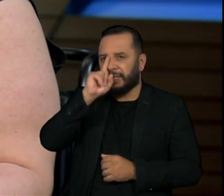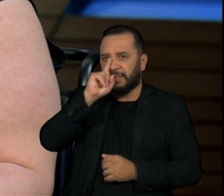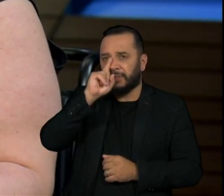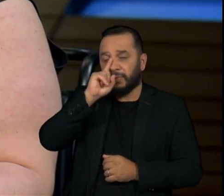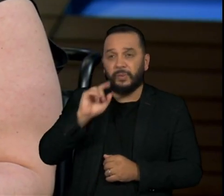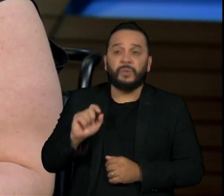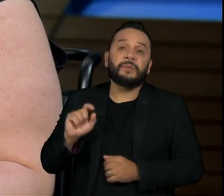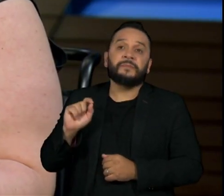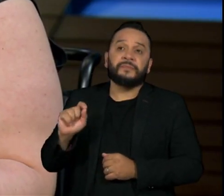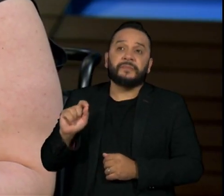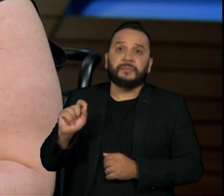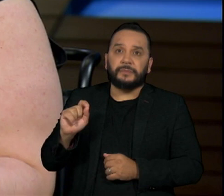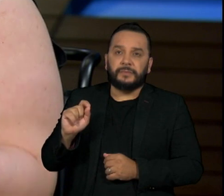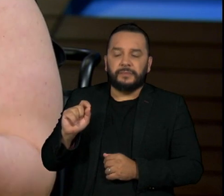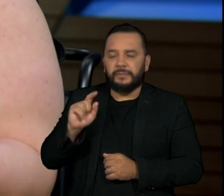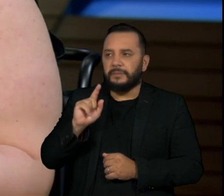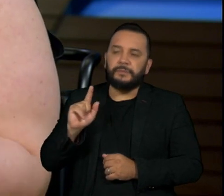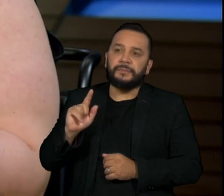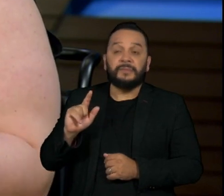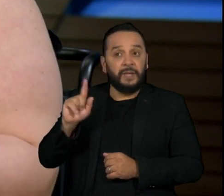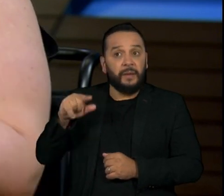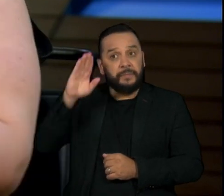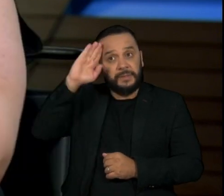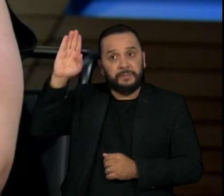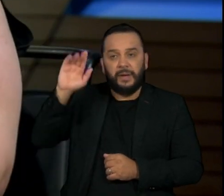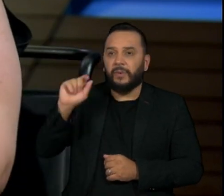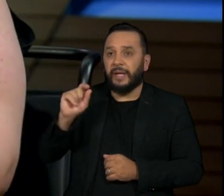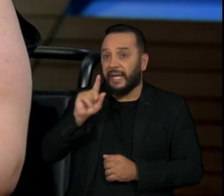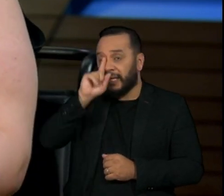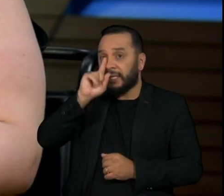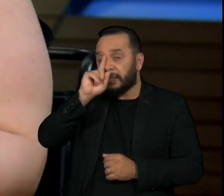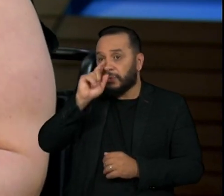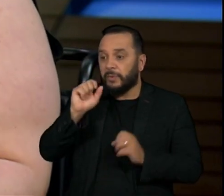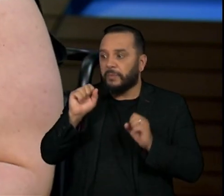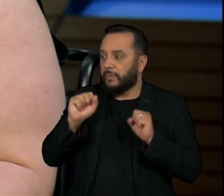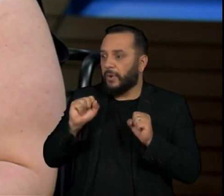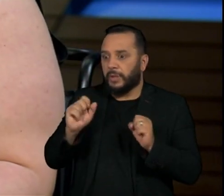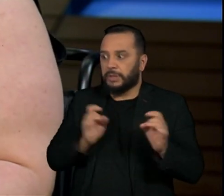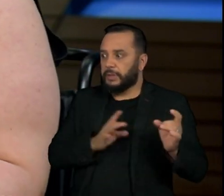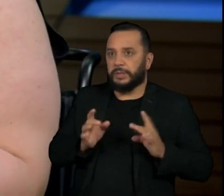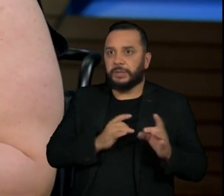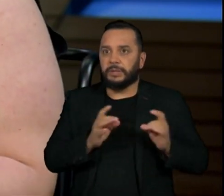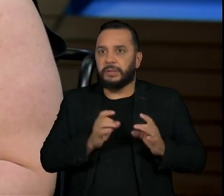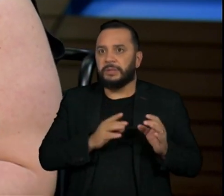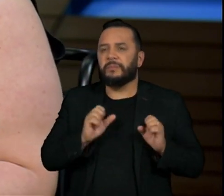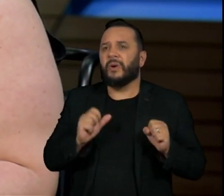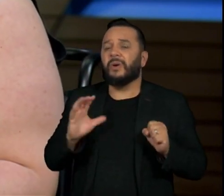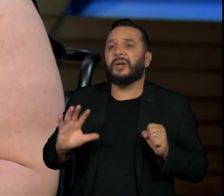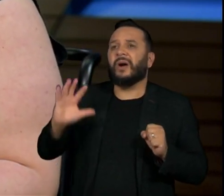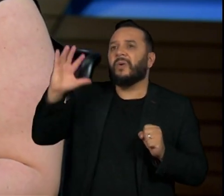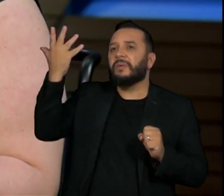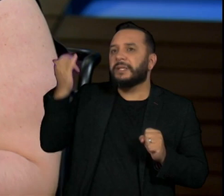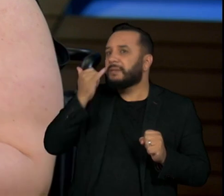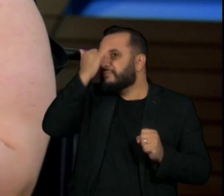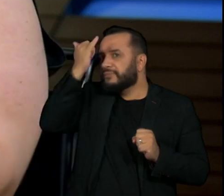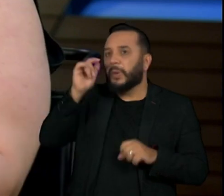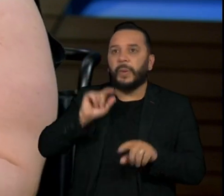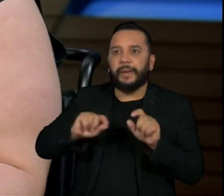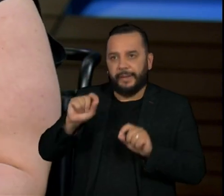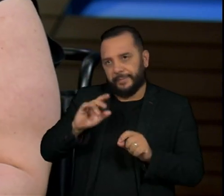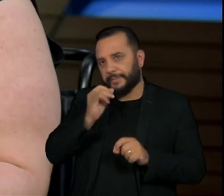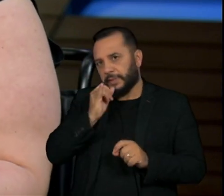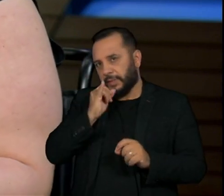central disso, que é o risco do que esse pânico pode gerar, sabe? E é isso que tem me preocupado muito, que é chegar